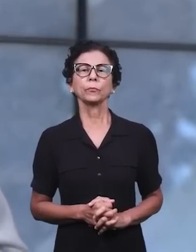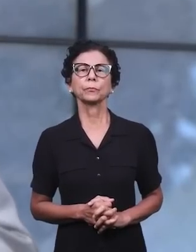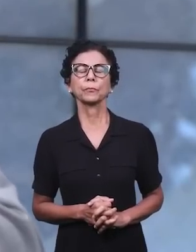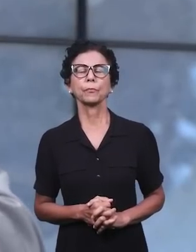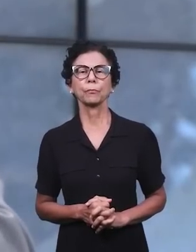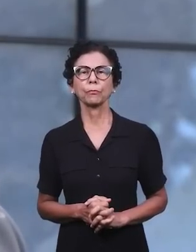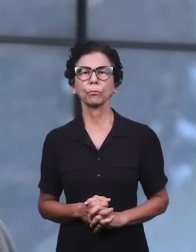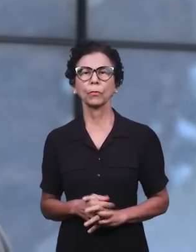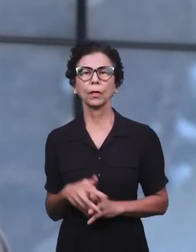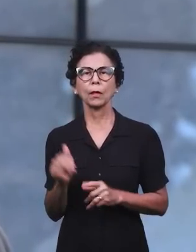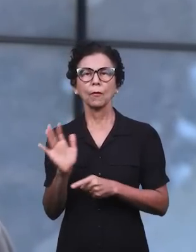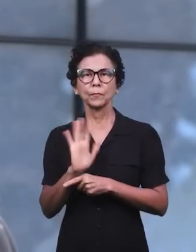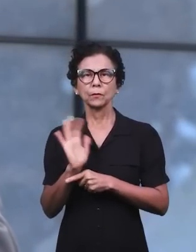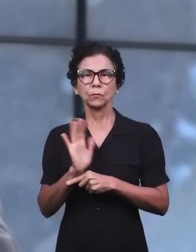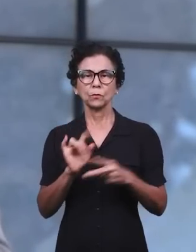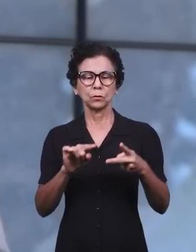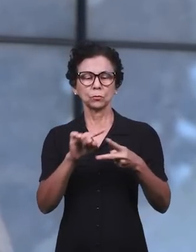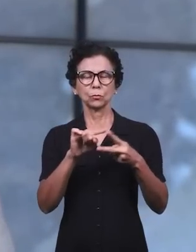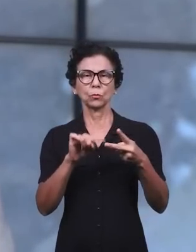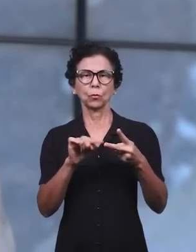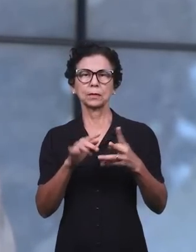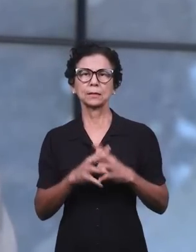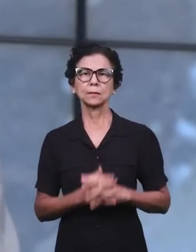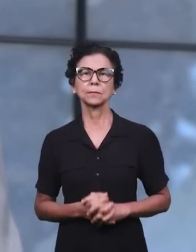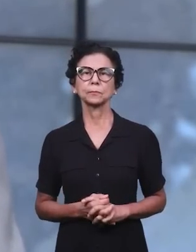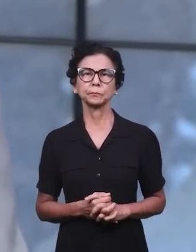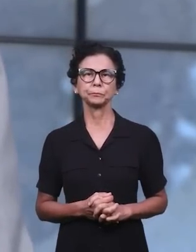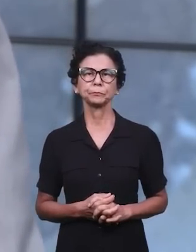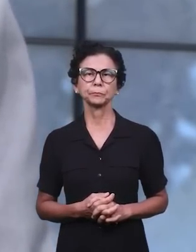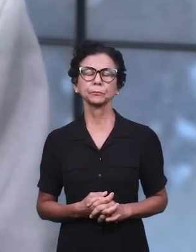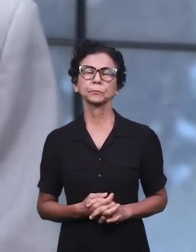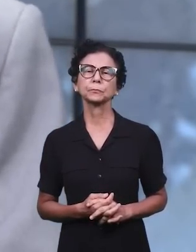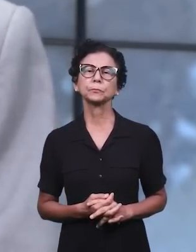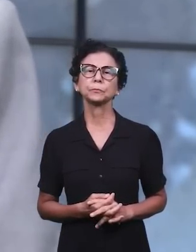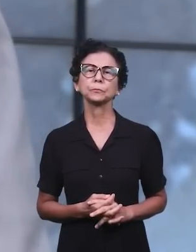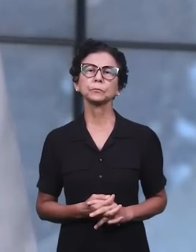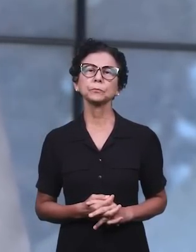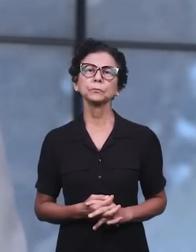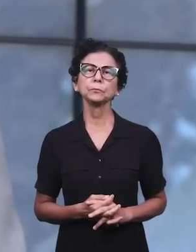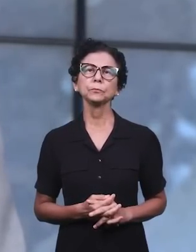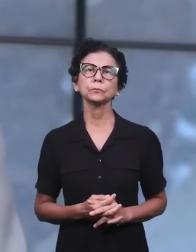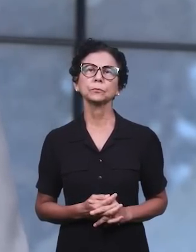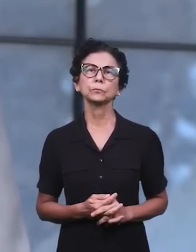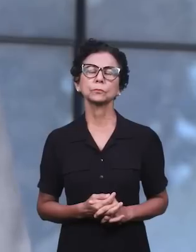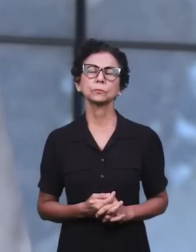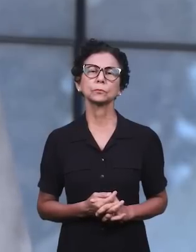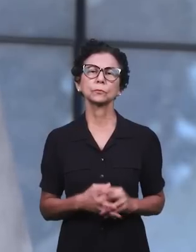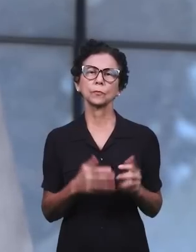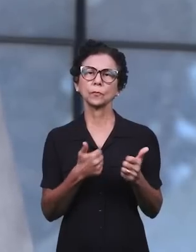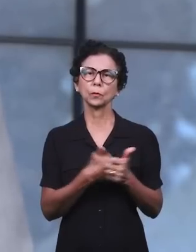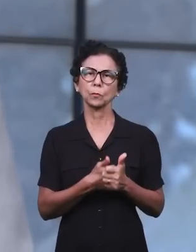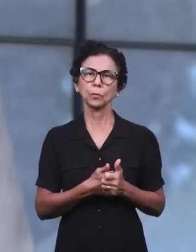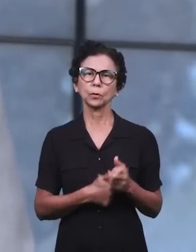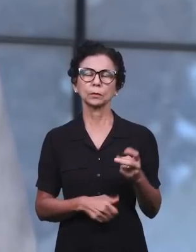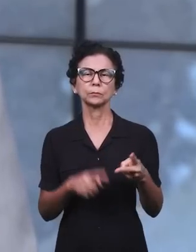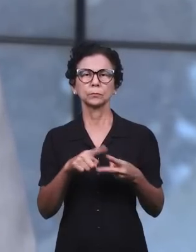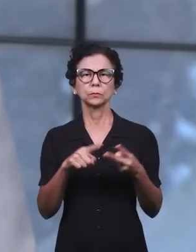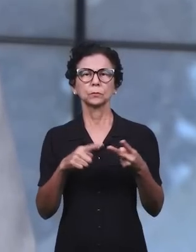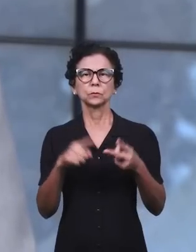participações nesse Fala Jovem, que nós vamos trazer aqui para você acompanhar. São 2